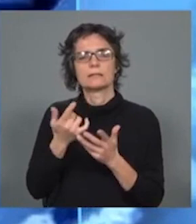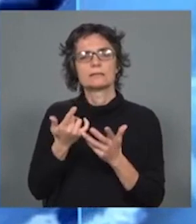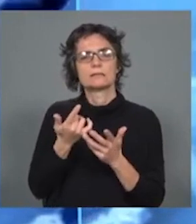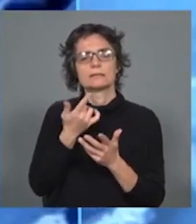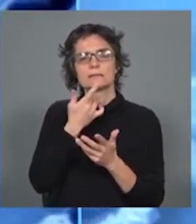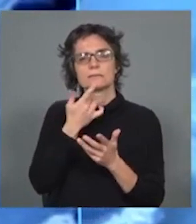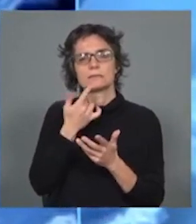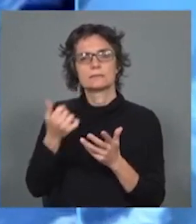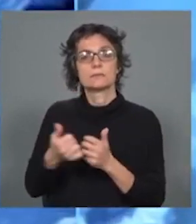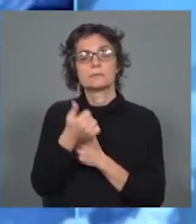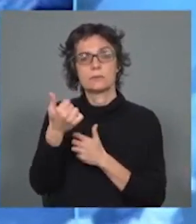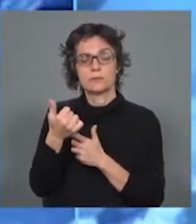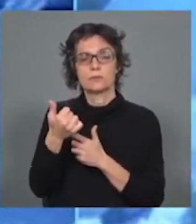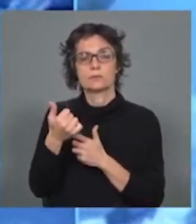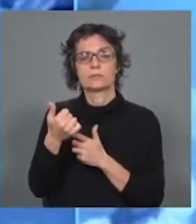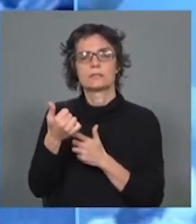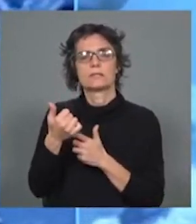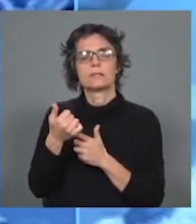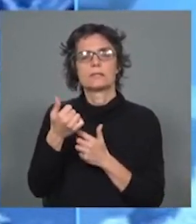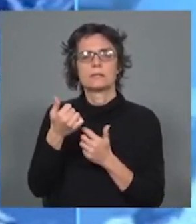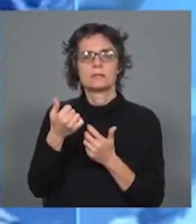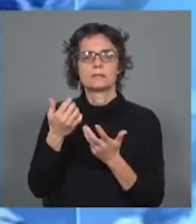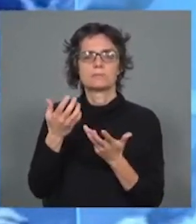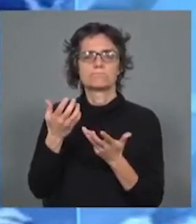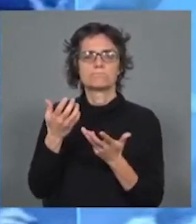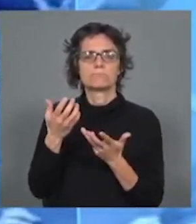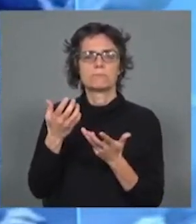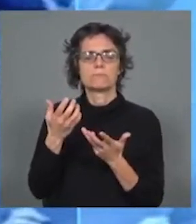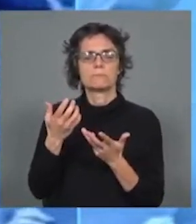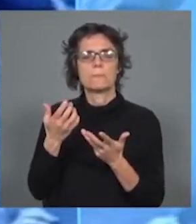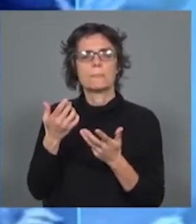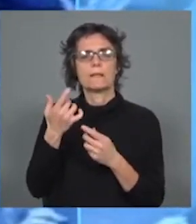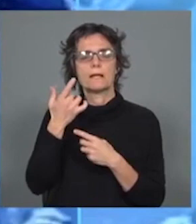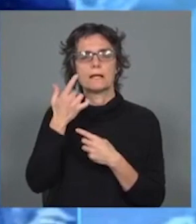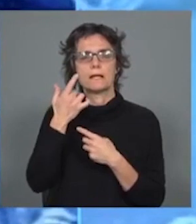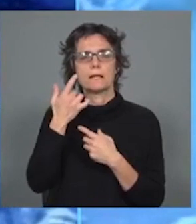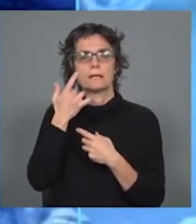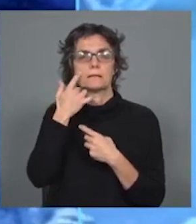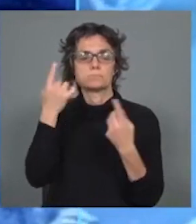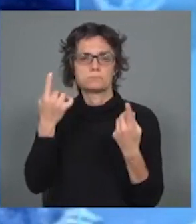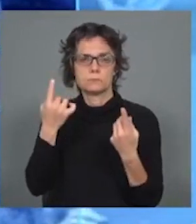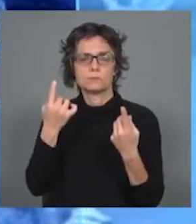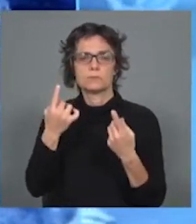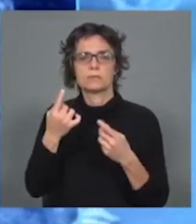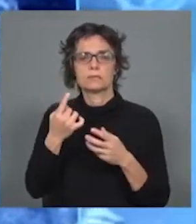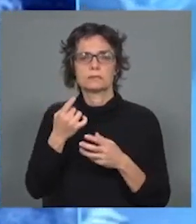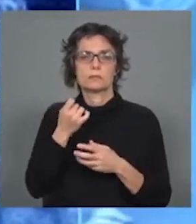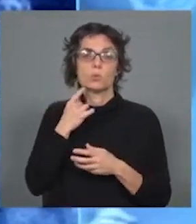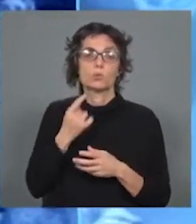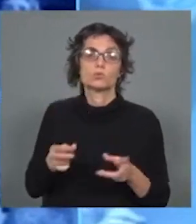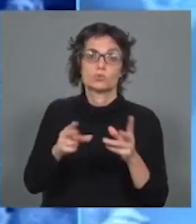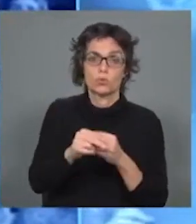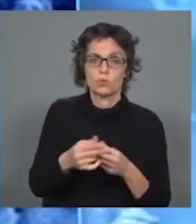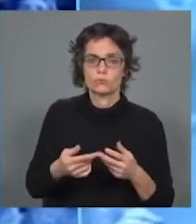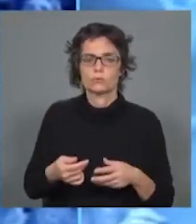também nesta ocasião da abertura oficial desta nova cátedra. É um momento de